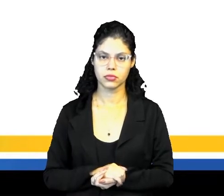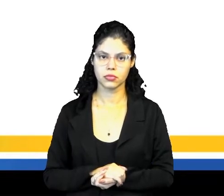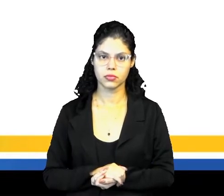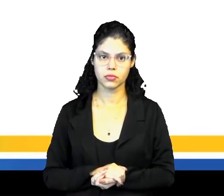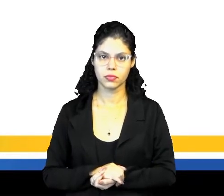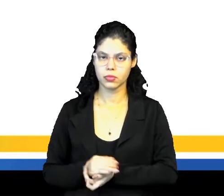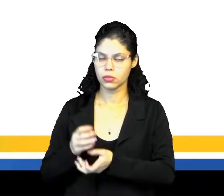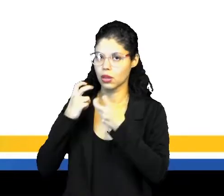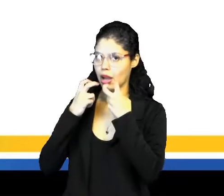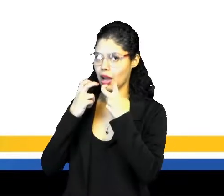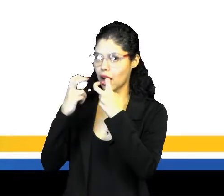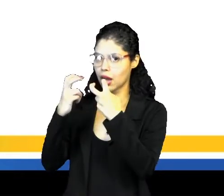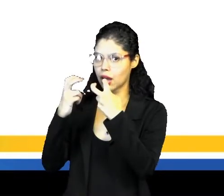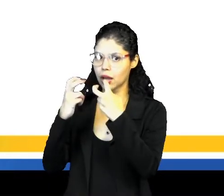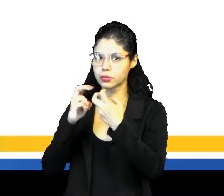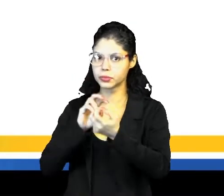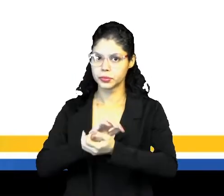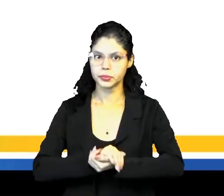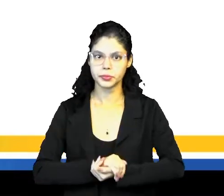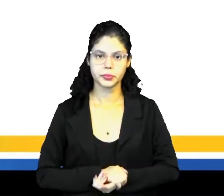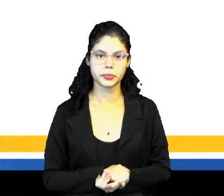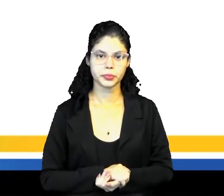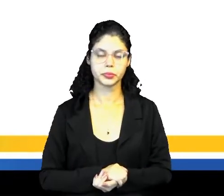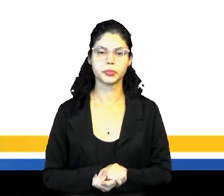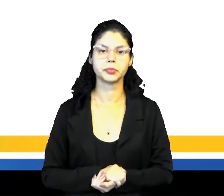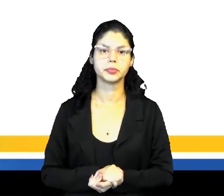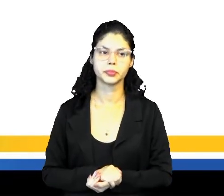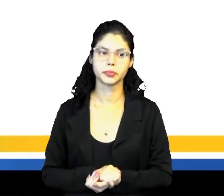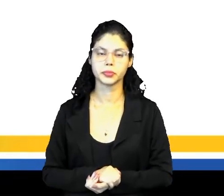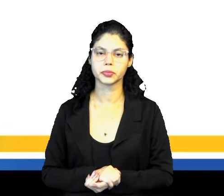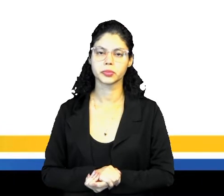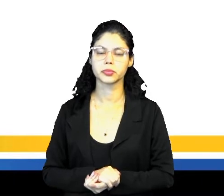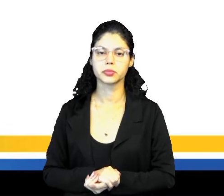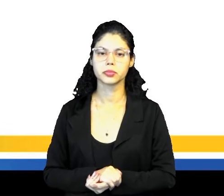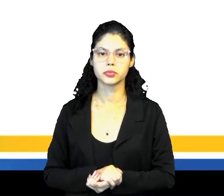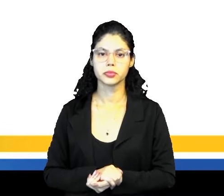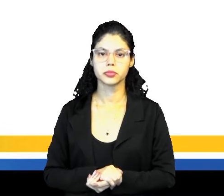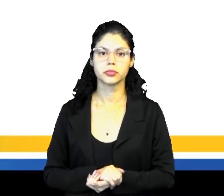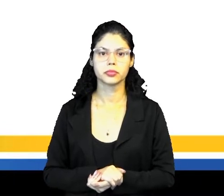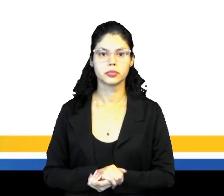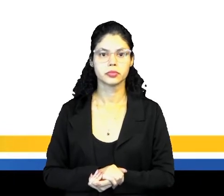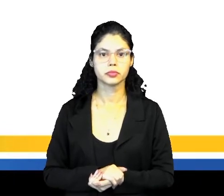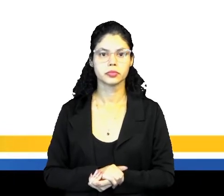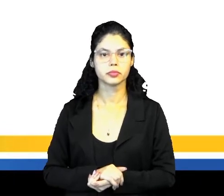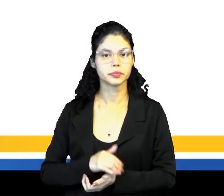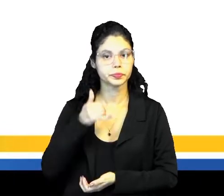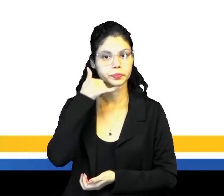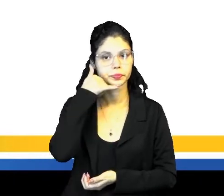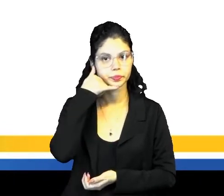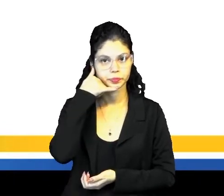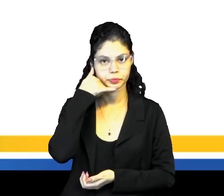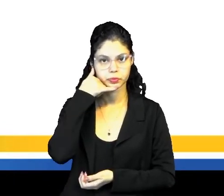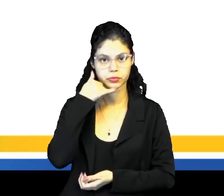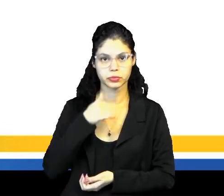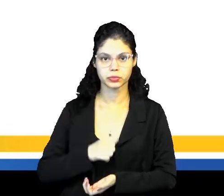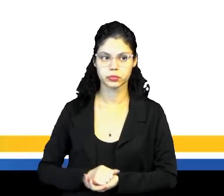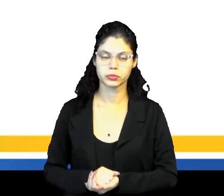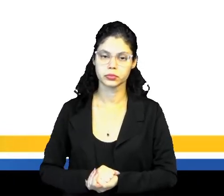Call out, que significa gritar ou chamar a atenção de alguém. Call up significa